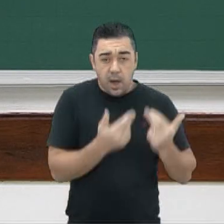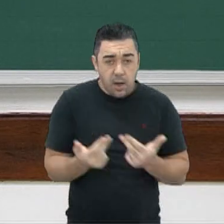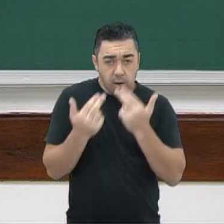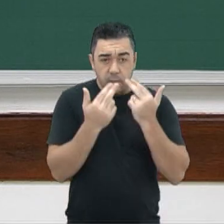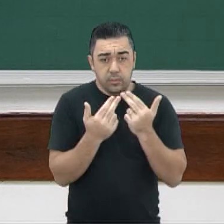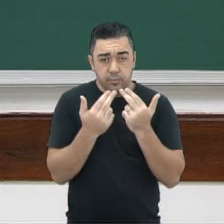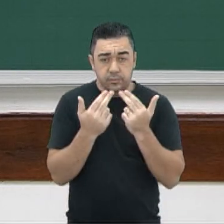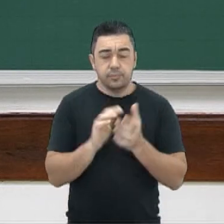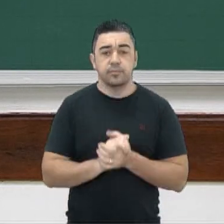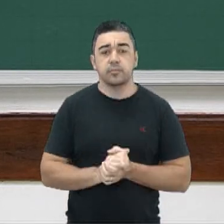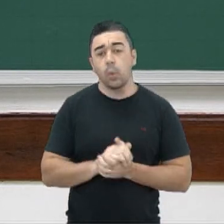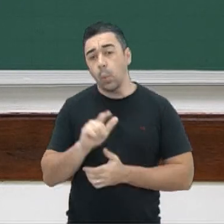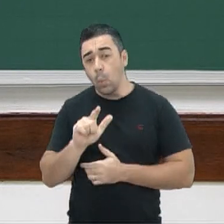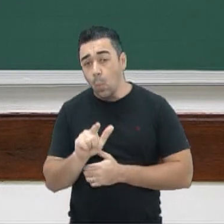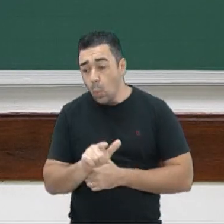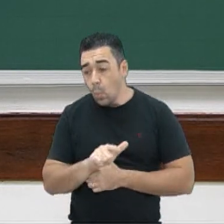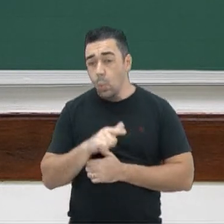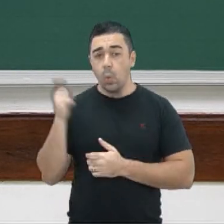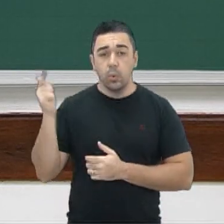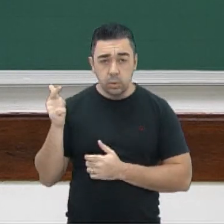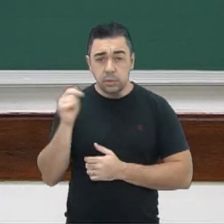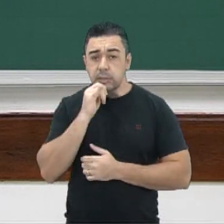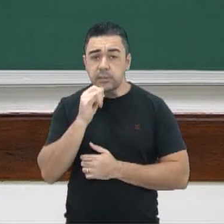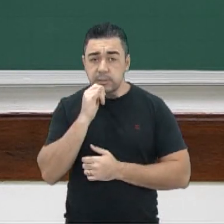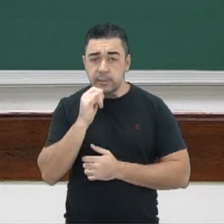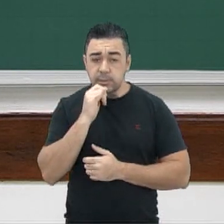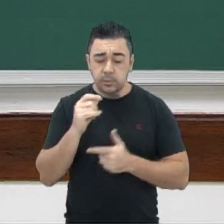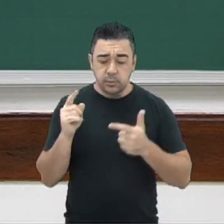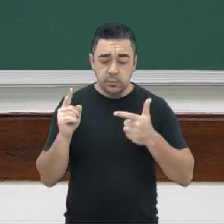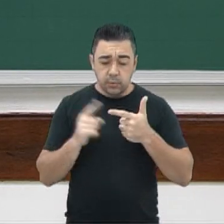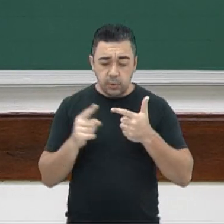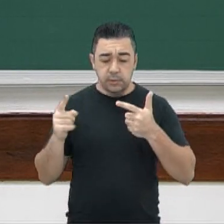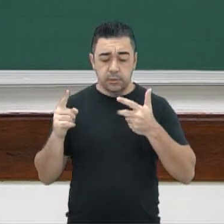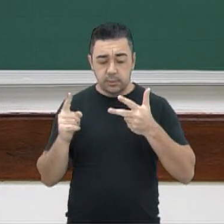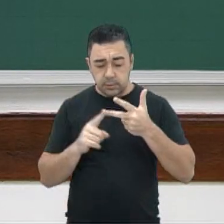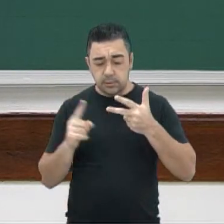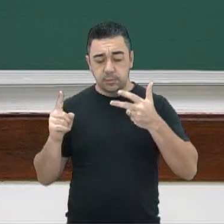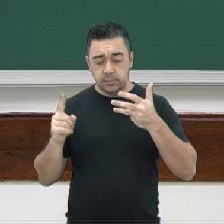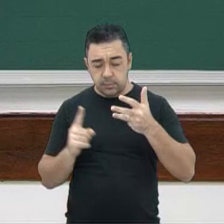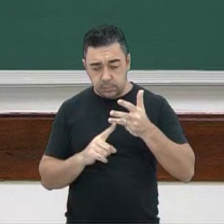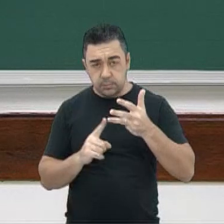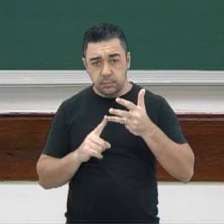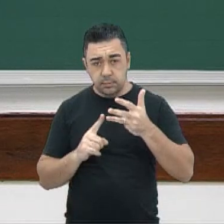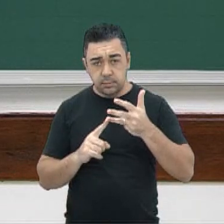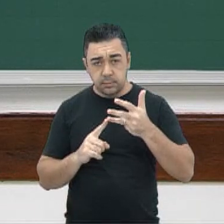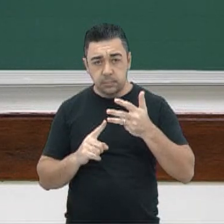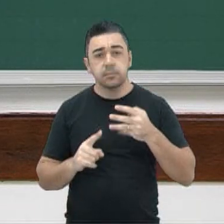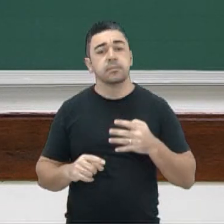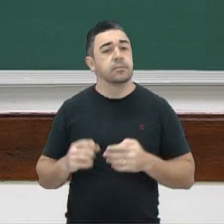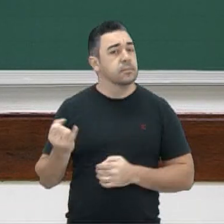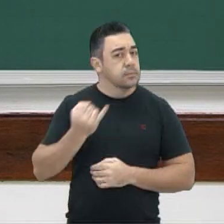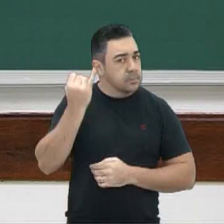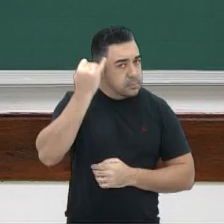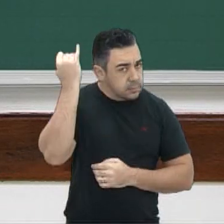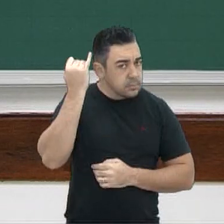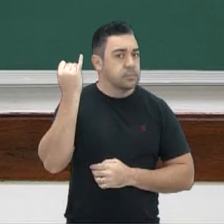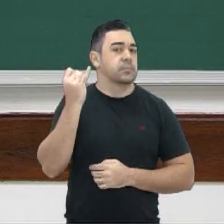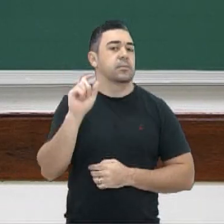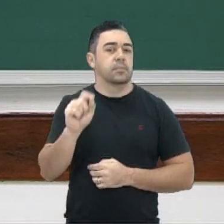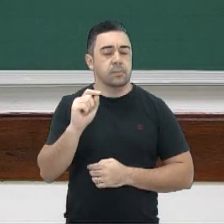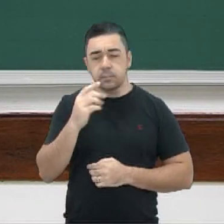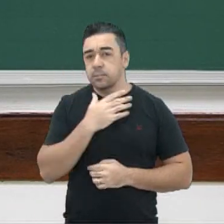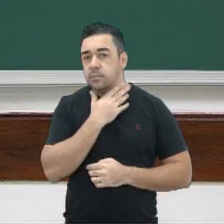gente, nos outros casos, no caso 2, 3 e 4, é muito importante, não dá